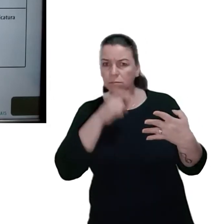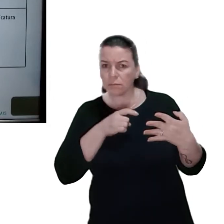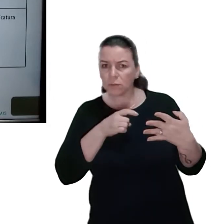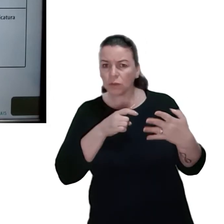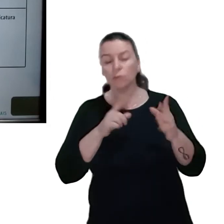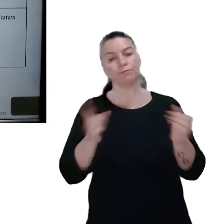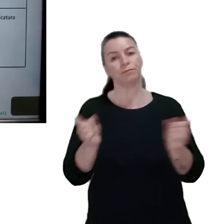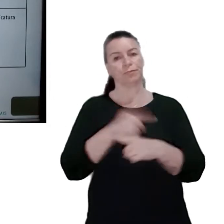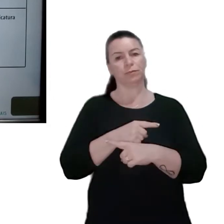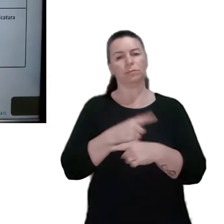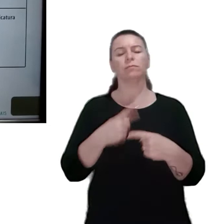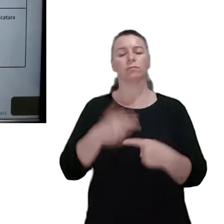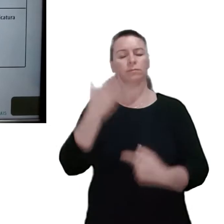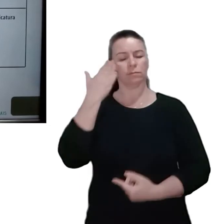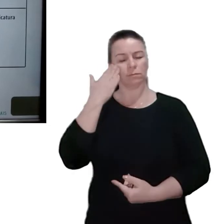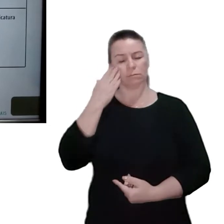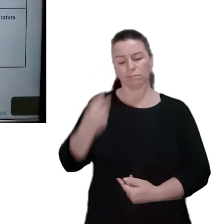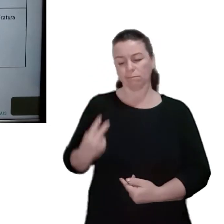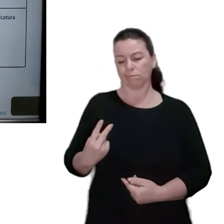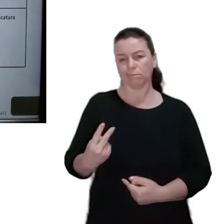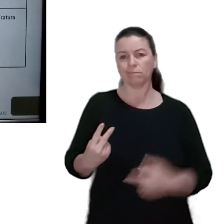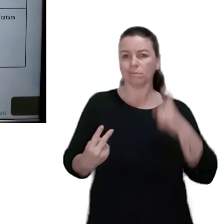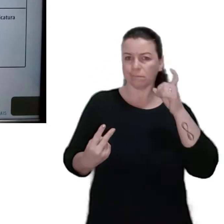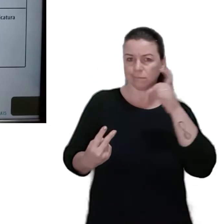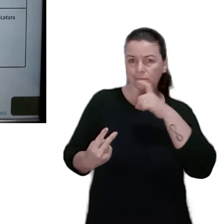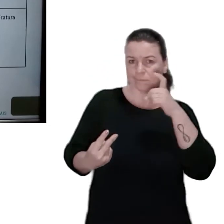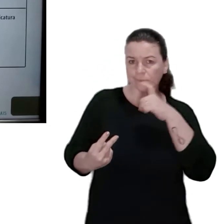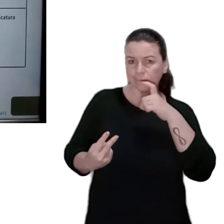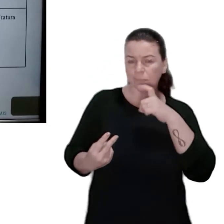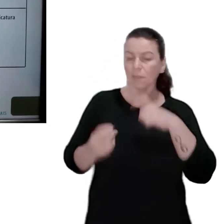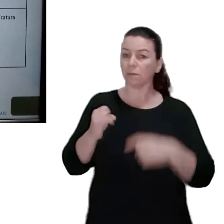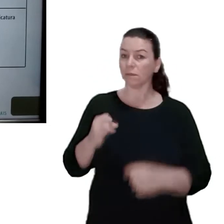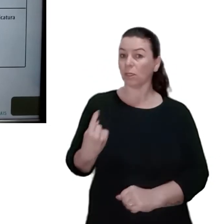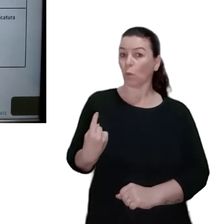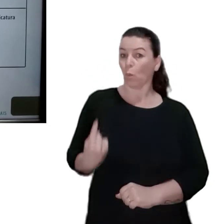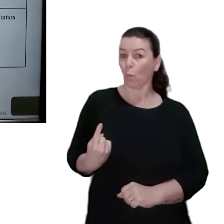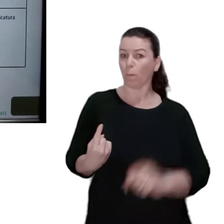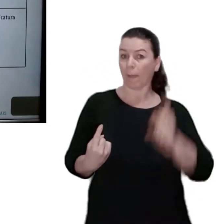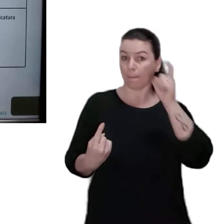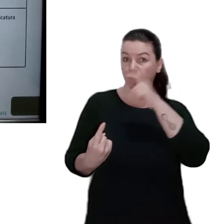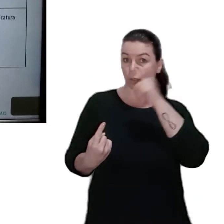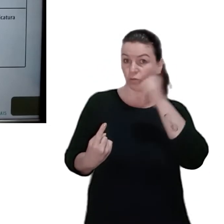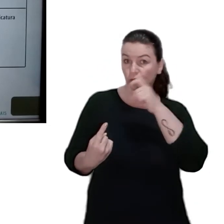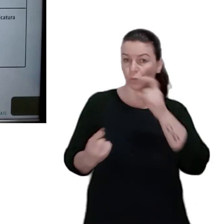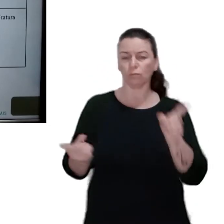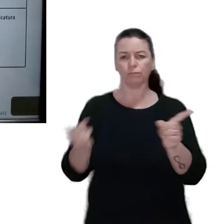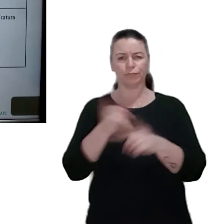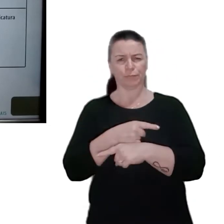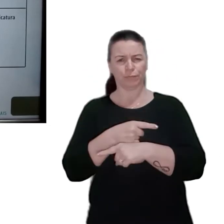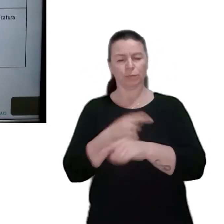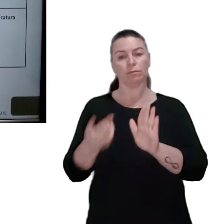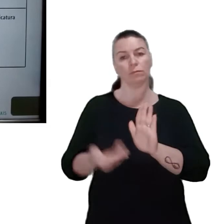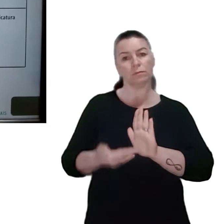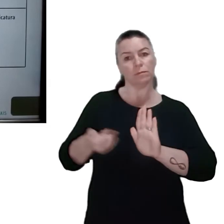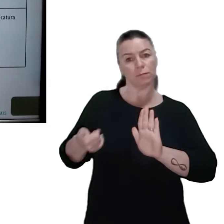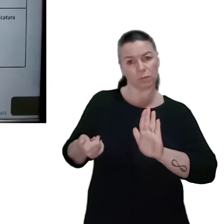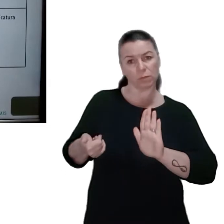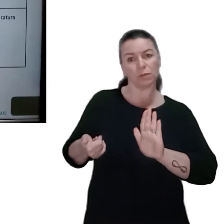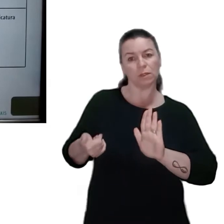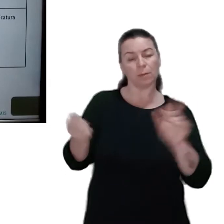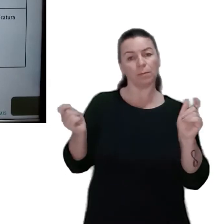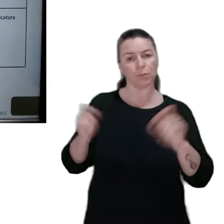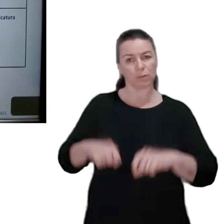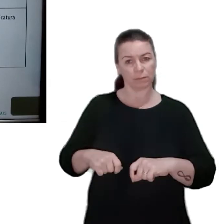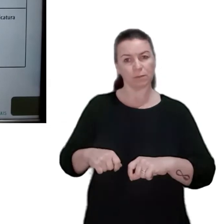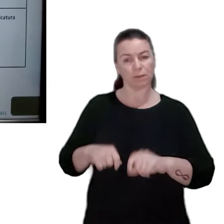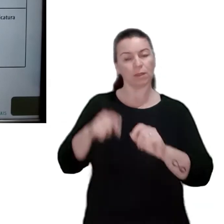nós sabemos que exatamente 2 mentiram. Se exatamente uma mentiu, contradição, a gente vai descartar a possibilidade